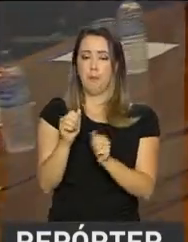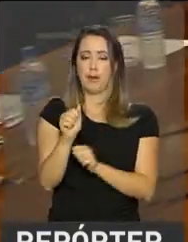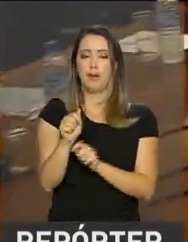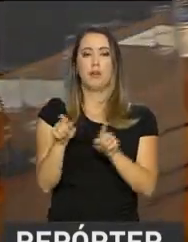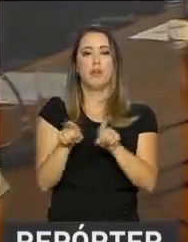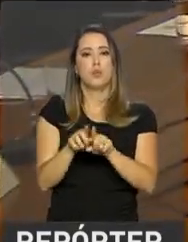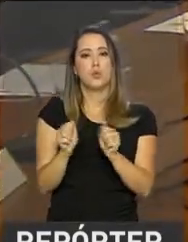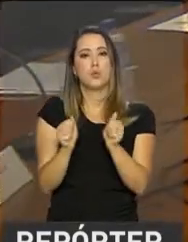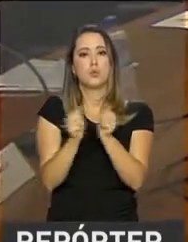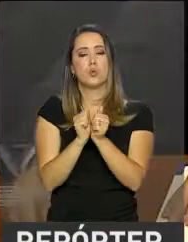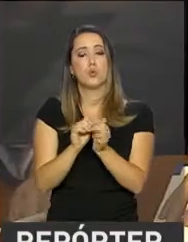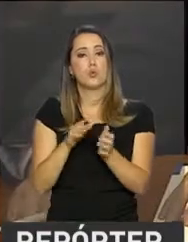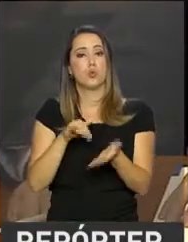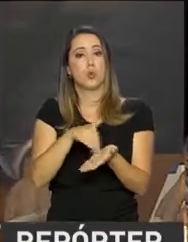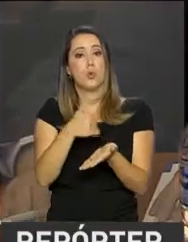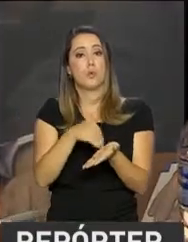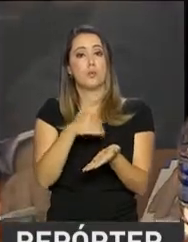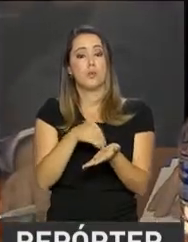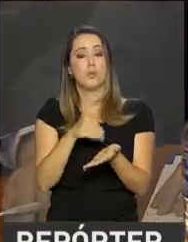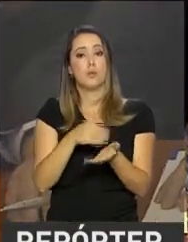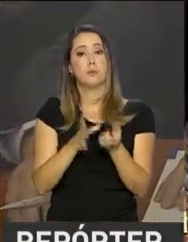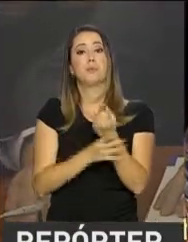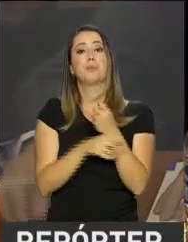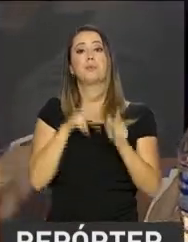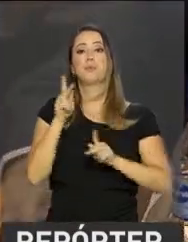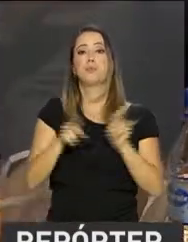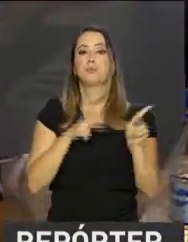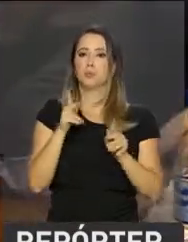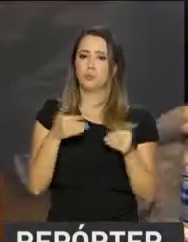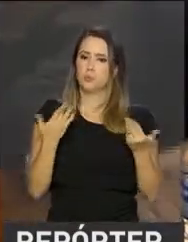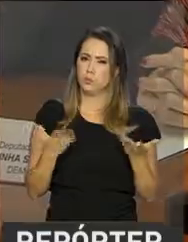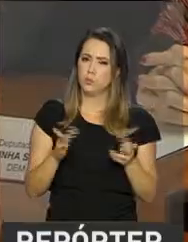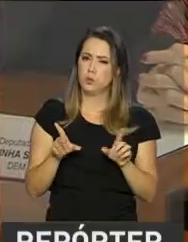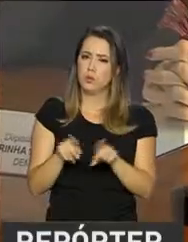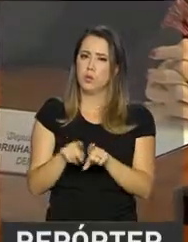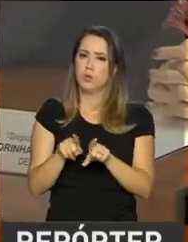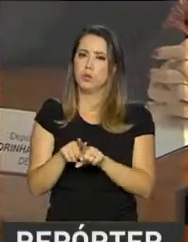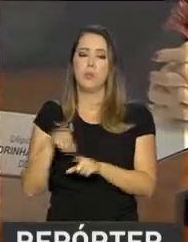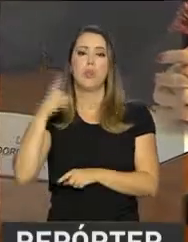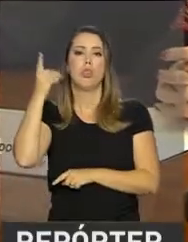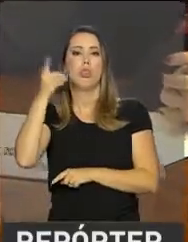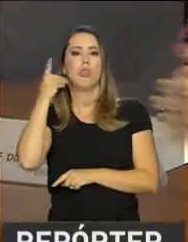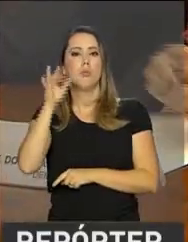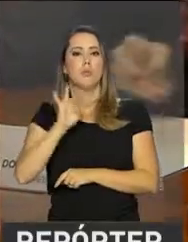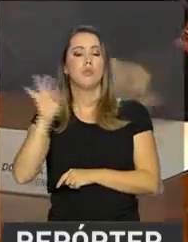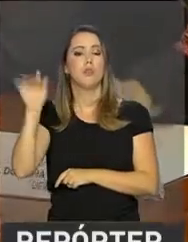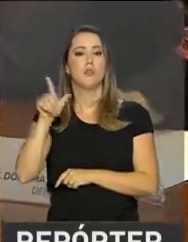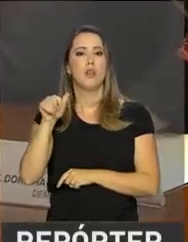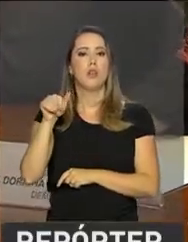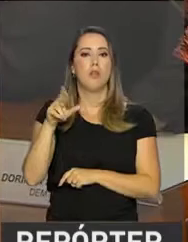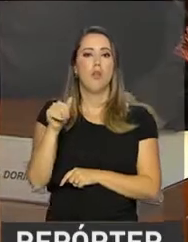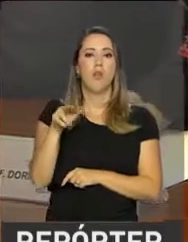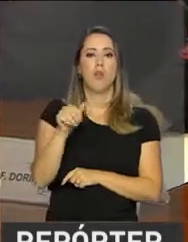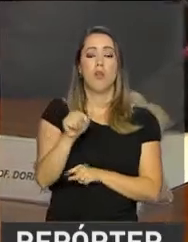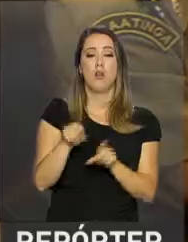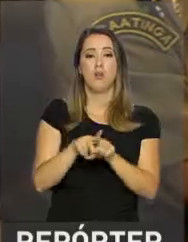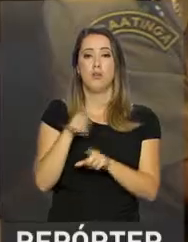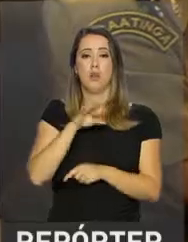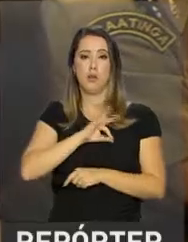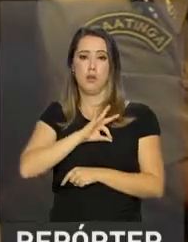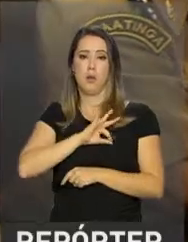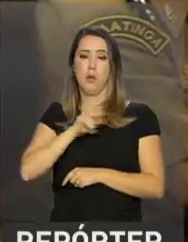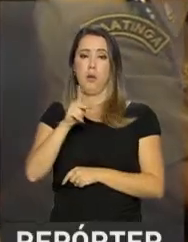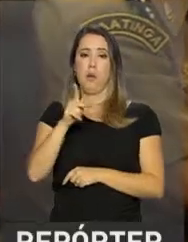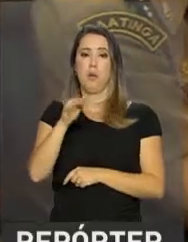janeiro general richard nunes de acordo com a relatora deputada federal laura carneiro só na polícia civil são